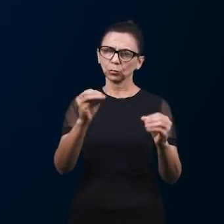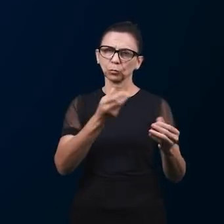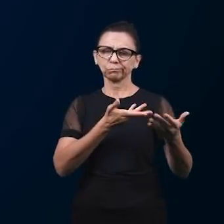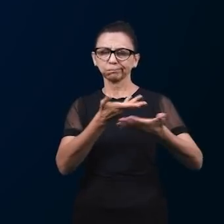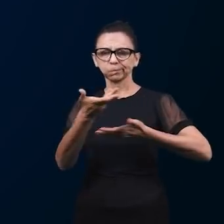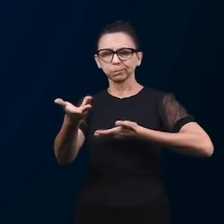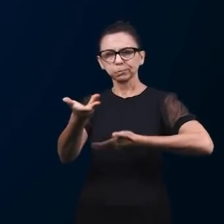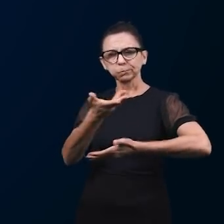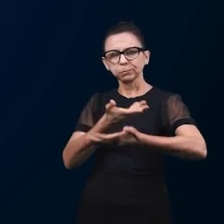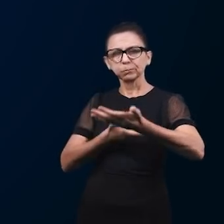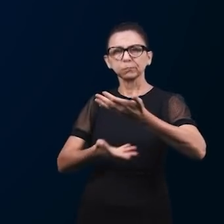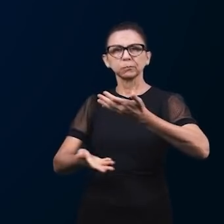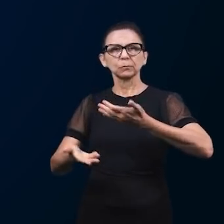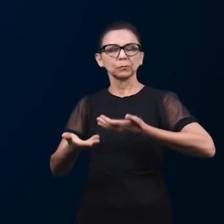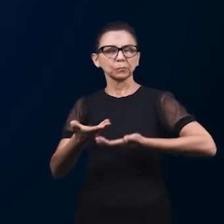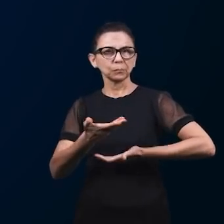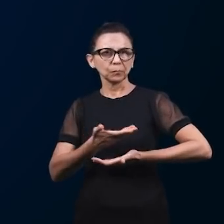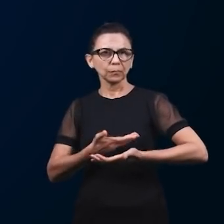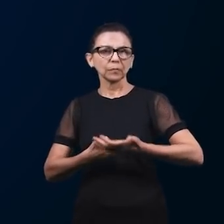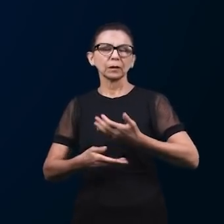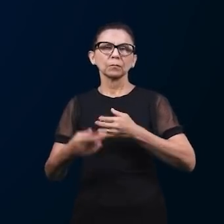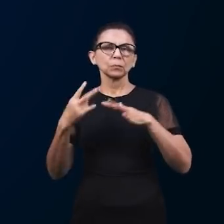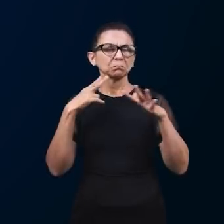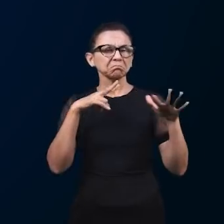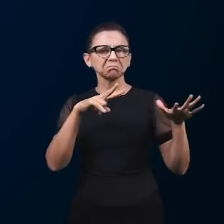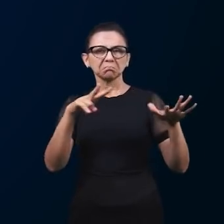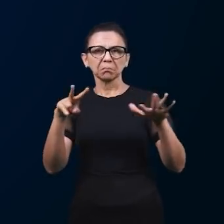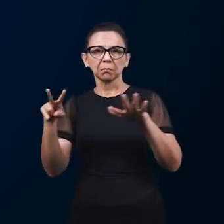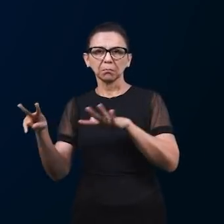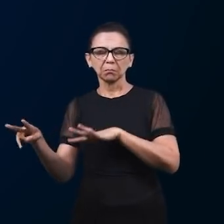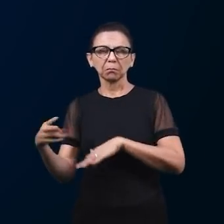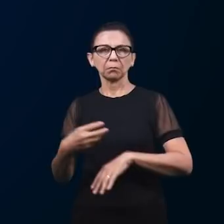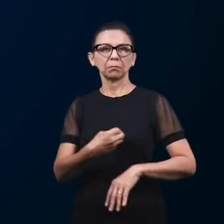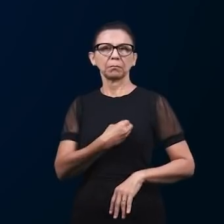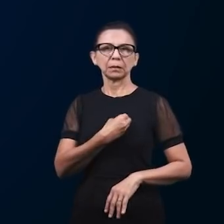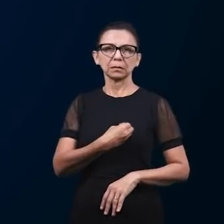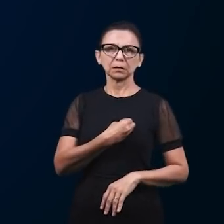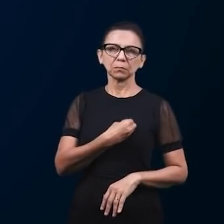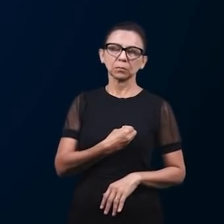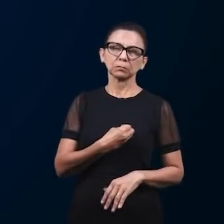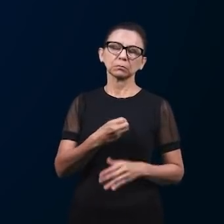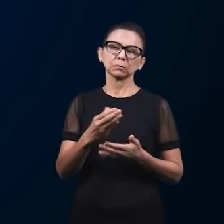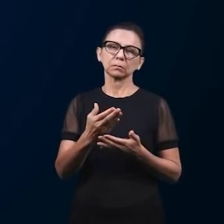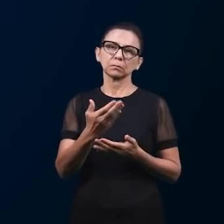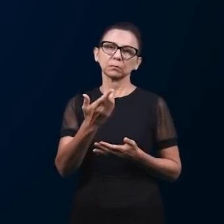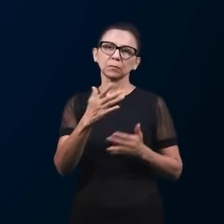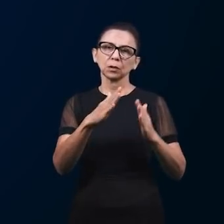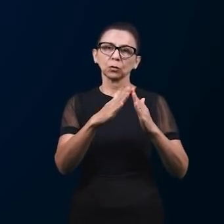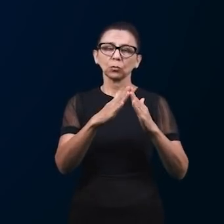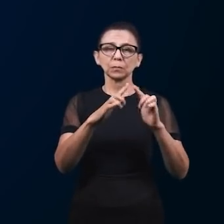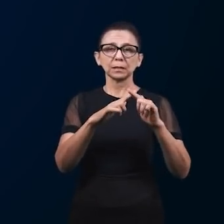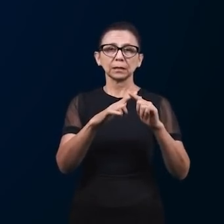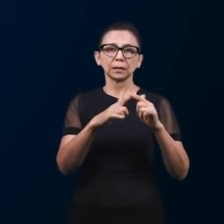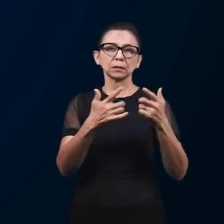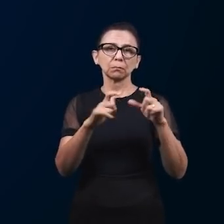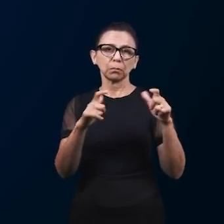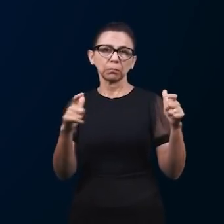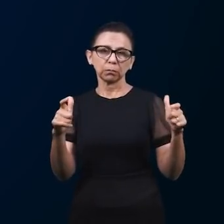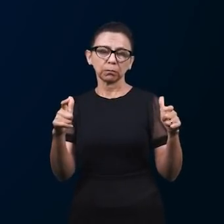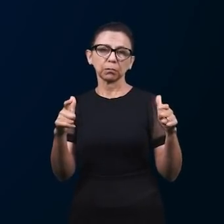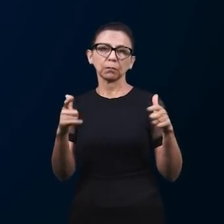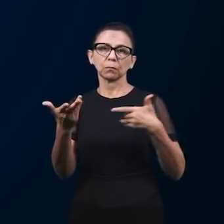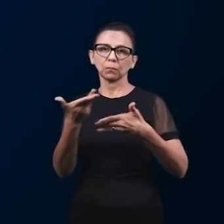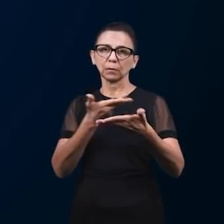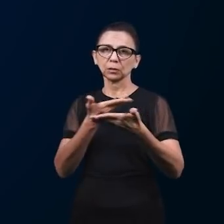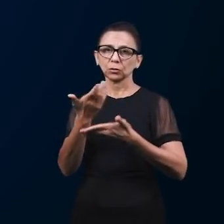estão envolvidas, enviando as suas contribuições semanais, umas com maior intensidade, outras com menos, mas todas